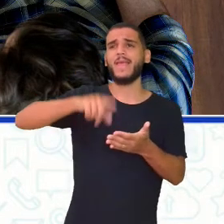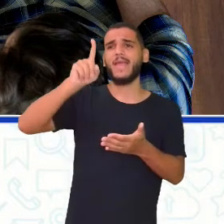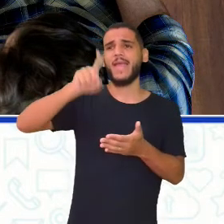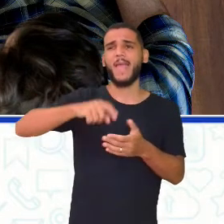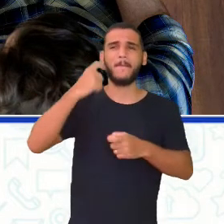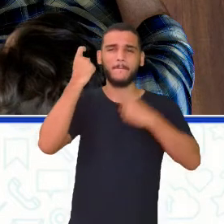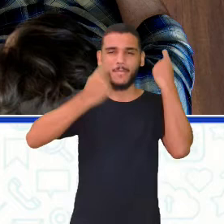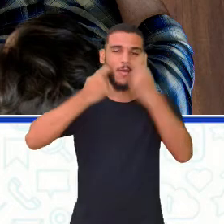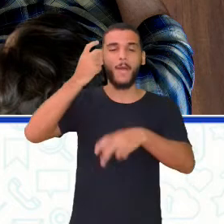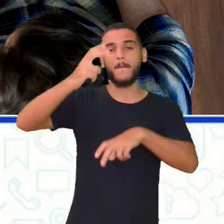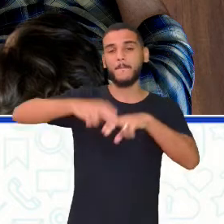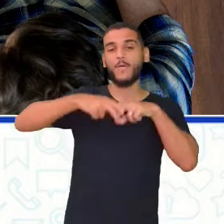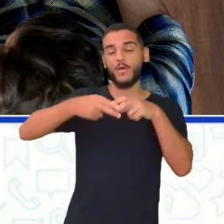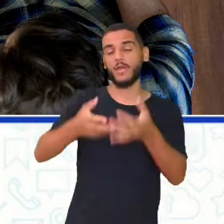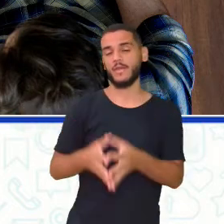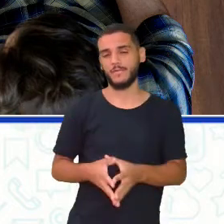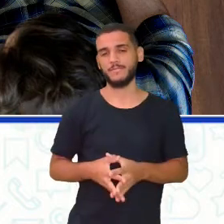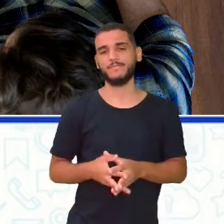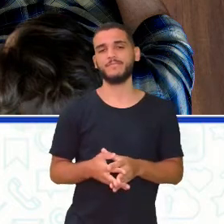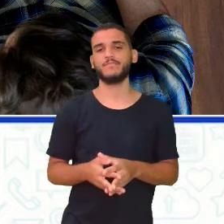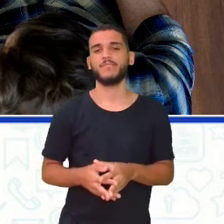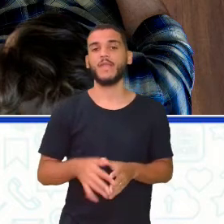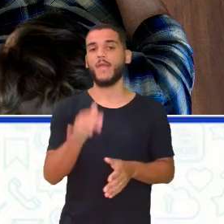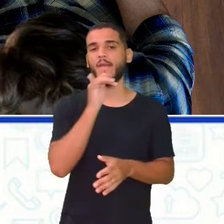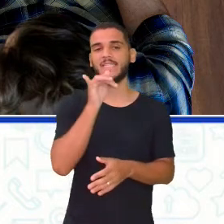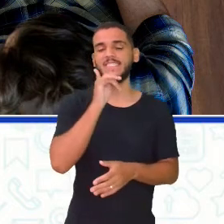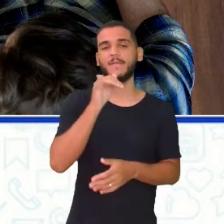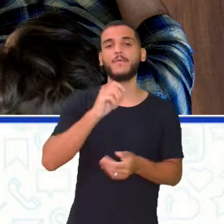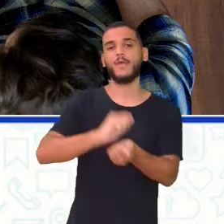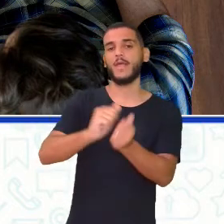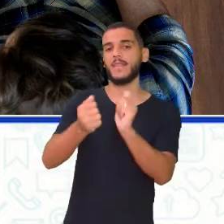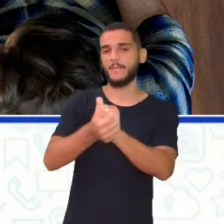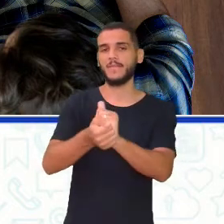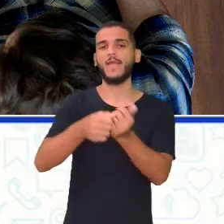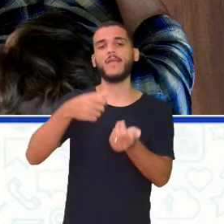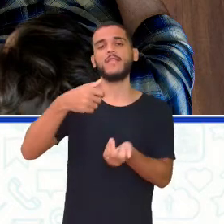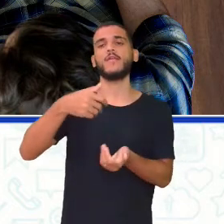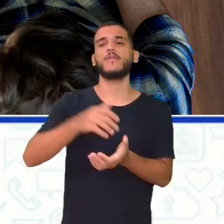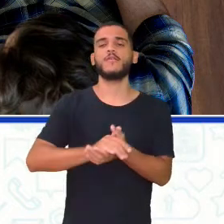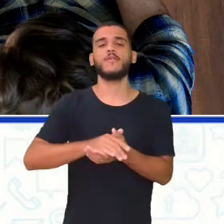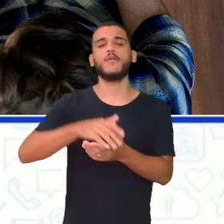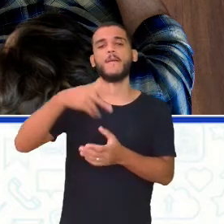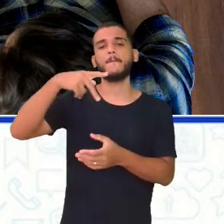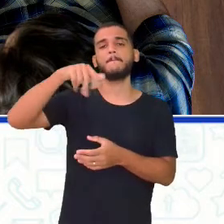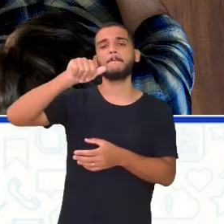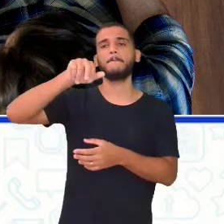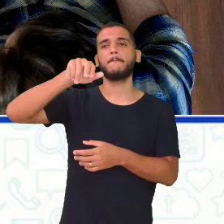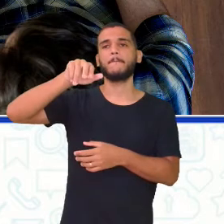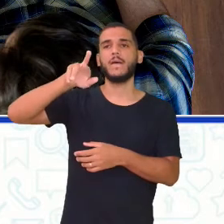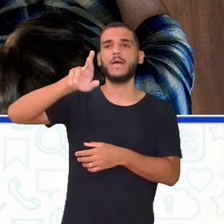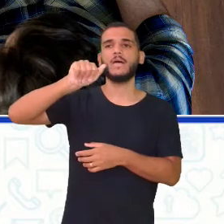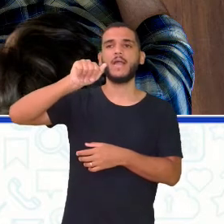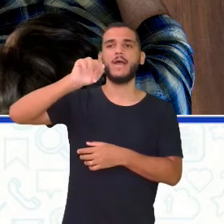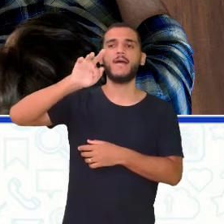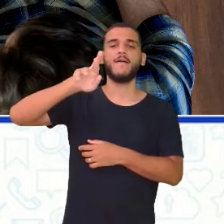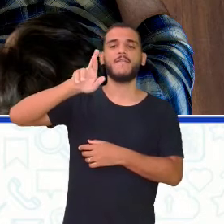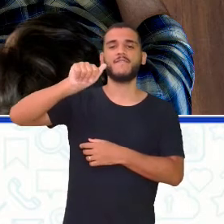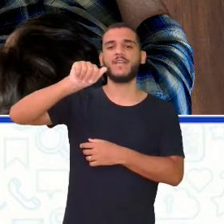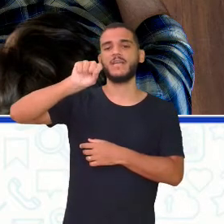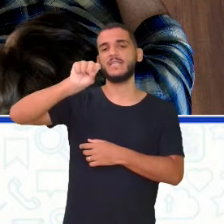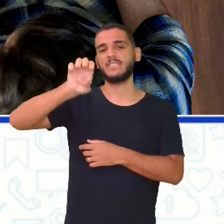paráfrase. Se eu fosse citar exatamente o que o especialista José da Silva, que é um especialista inventado, é um amigo meu